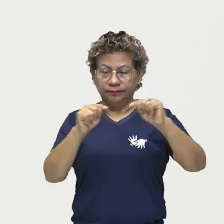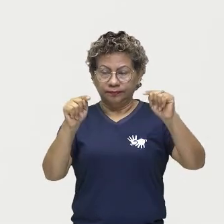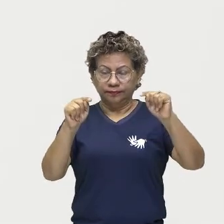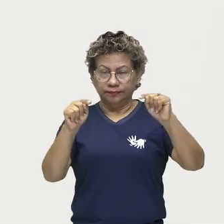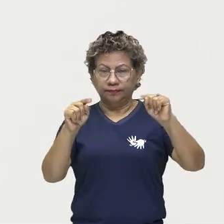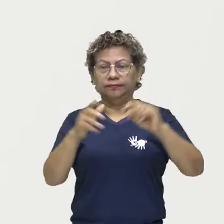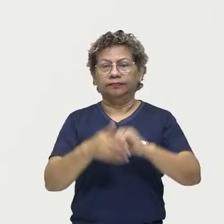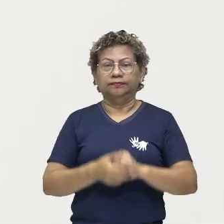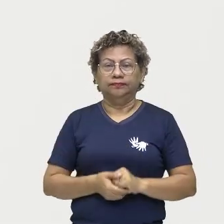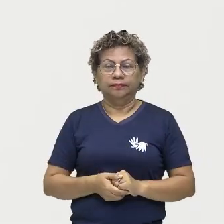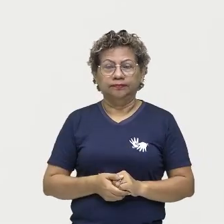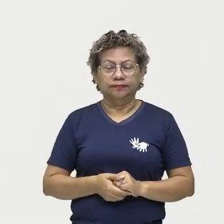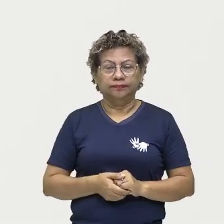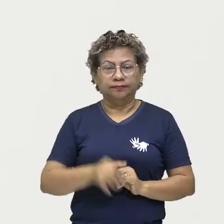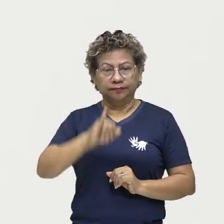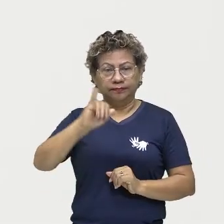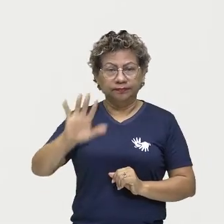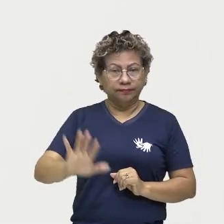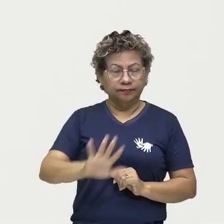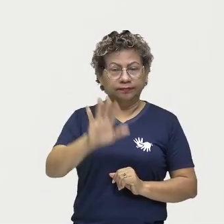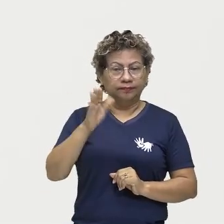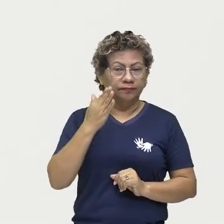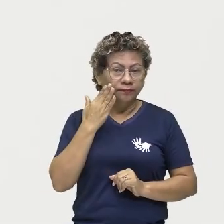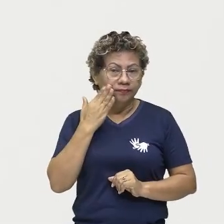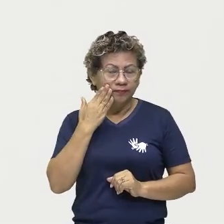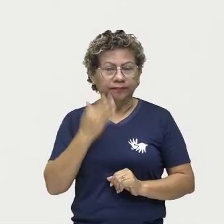que é esse cidadão aqui, né?